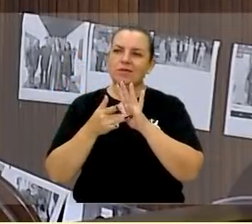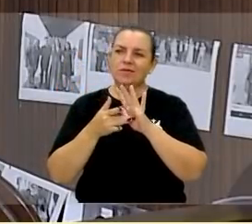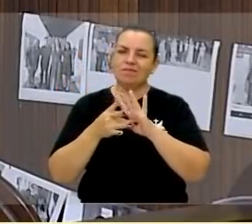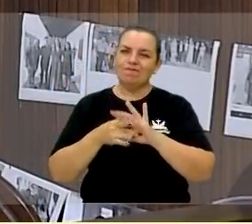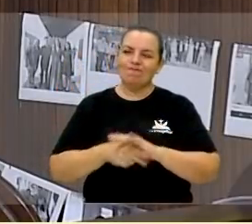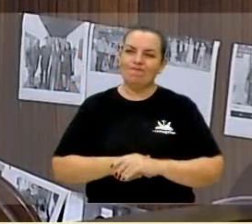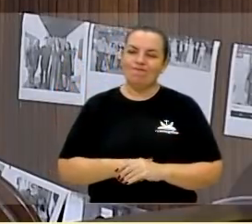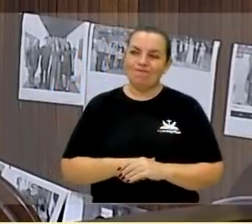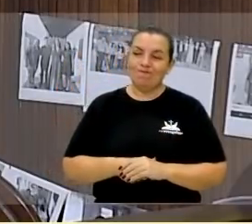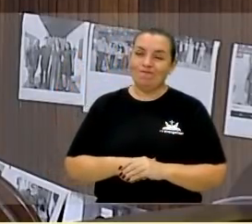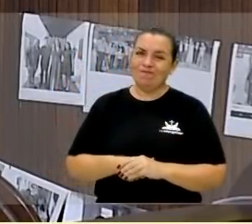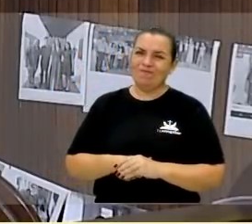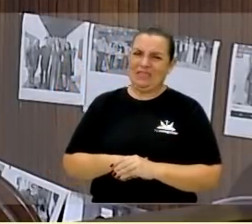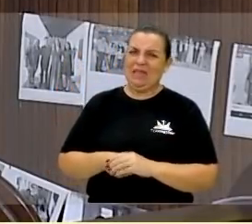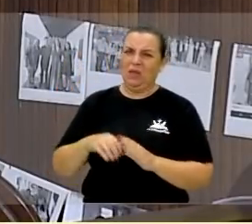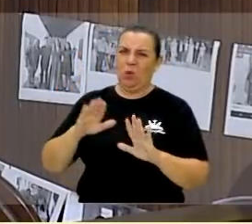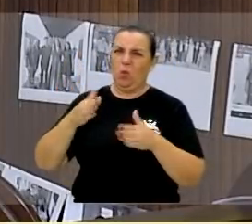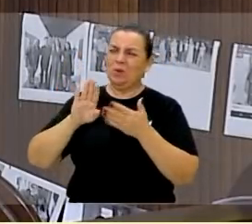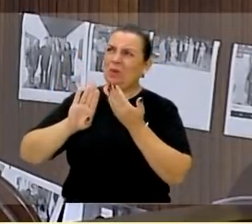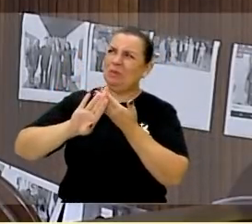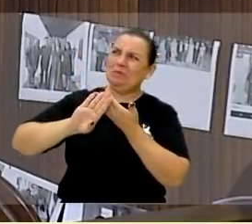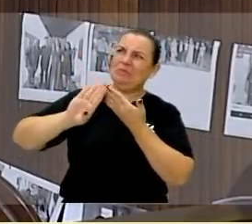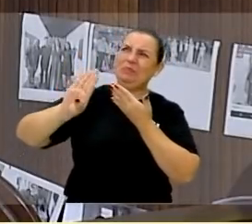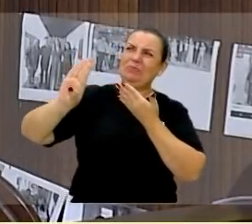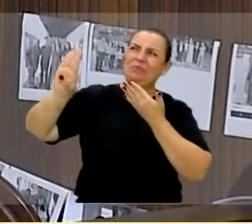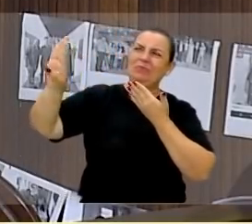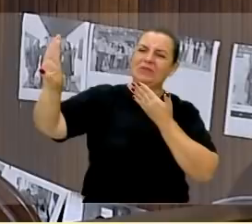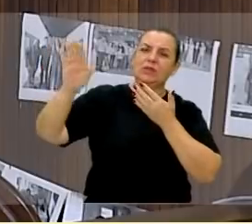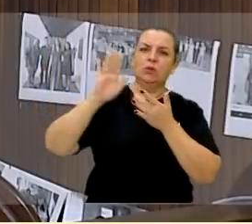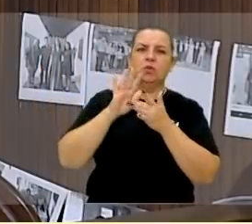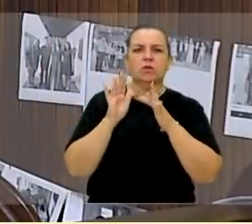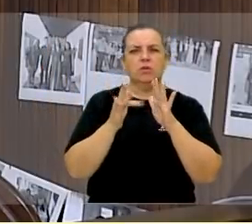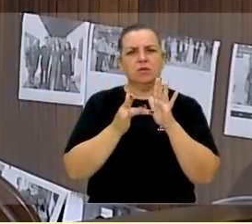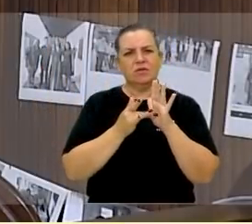O distanciamento da pessoa de Jesus Cristo